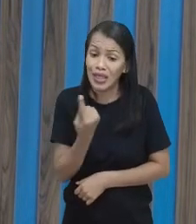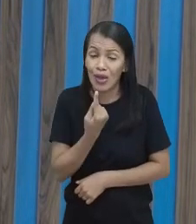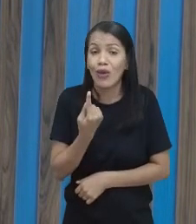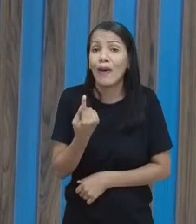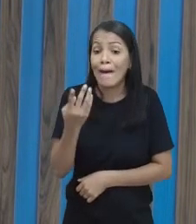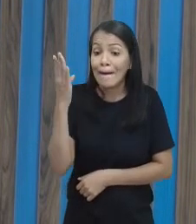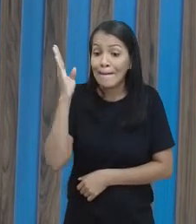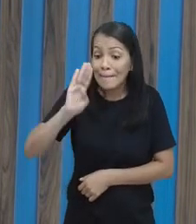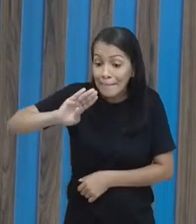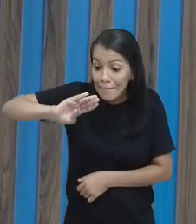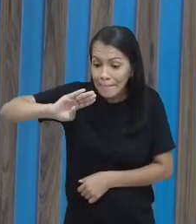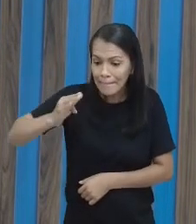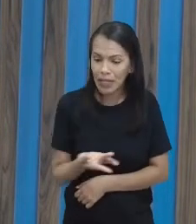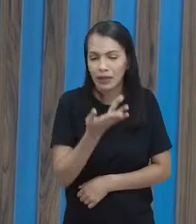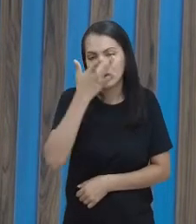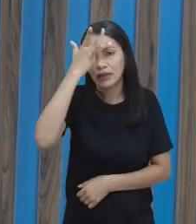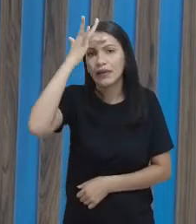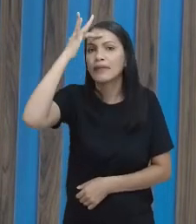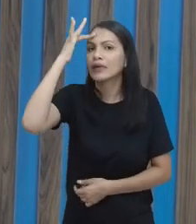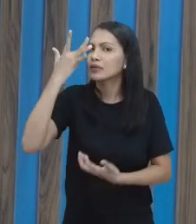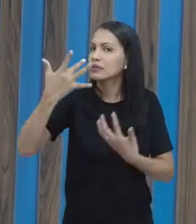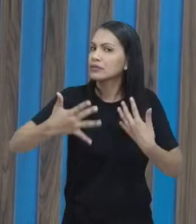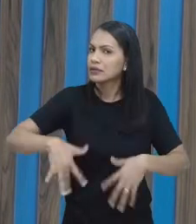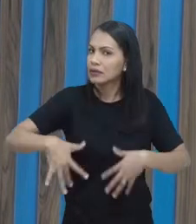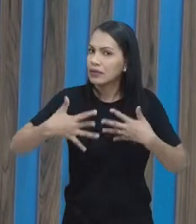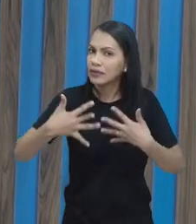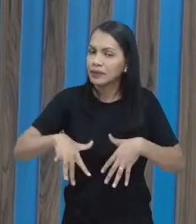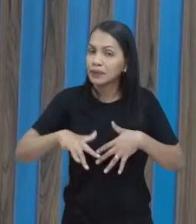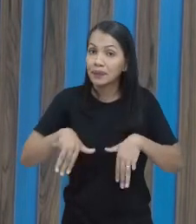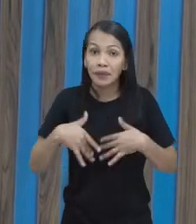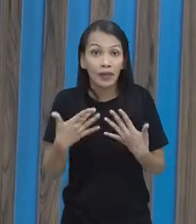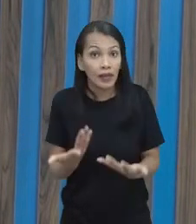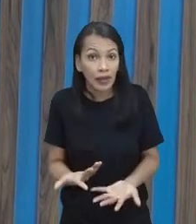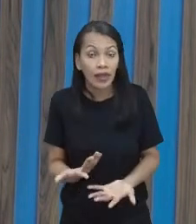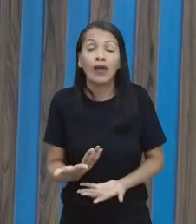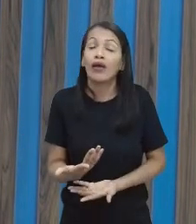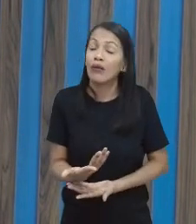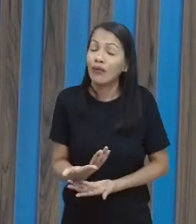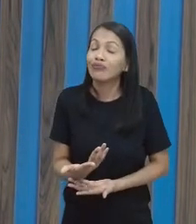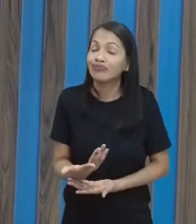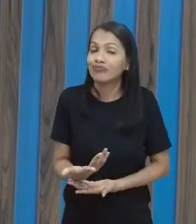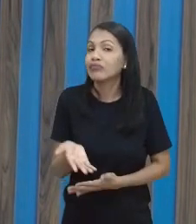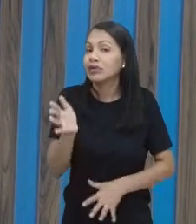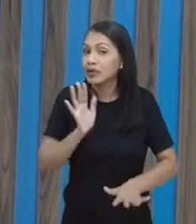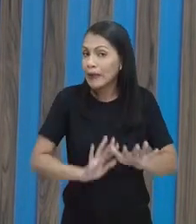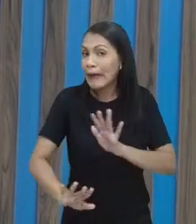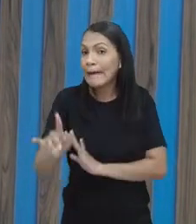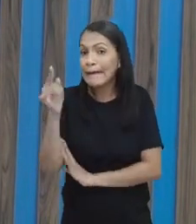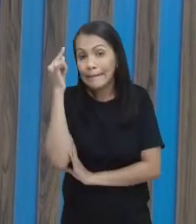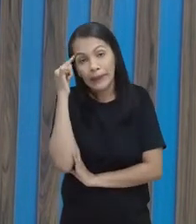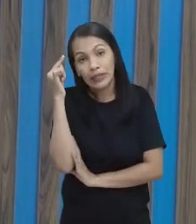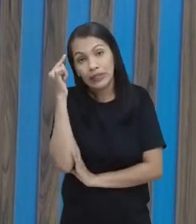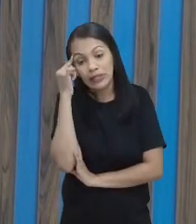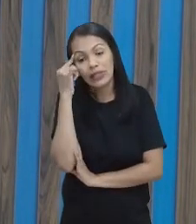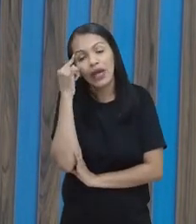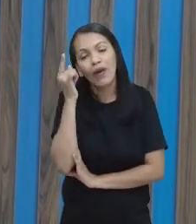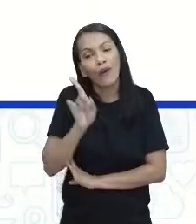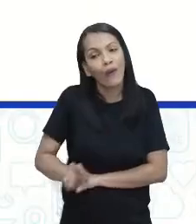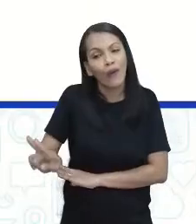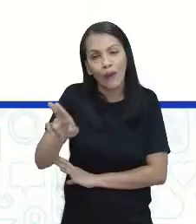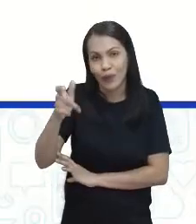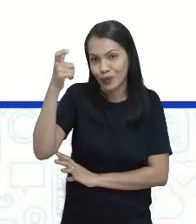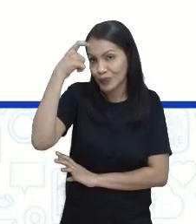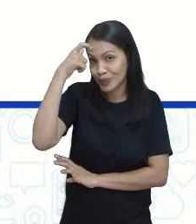de pessoas, né? Então, gente, não dá, tá? A gente tem que pensar bem direitinho nisso aí. Emissão